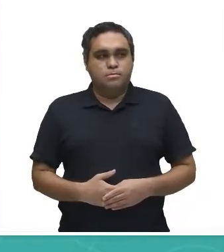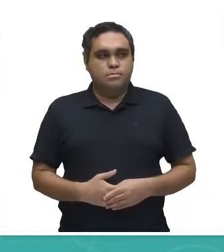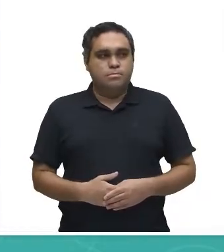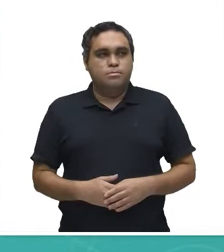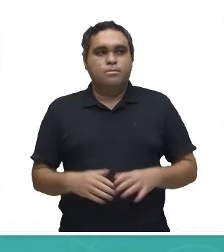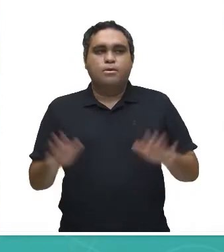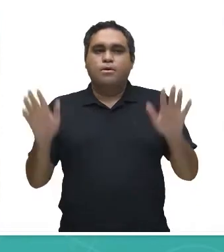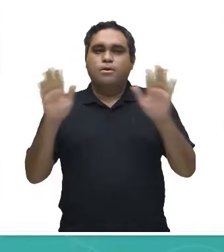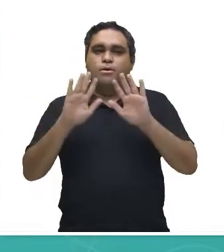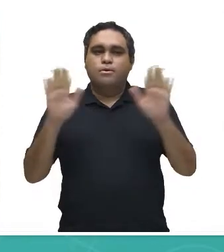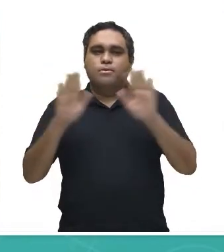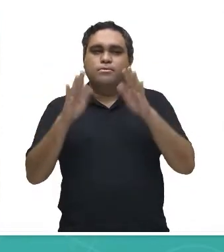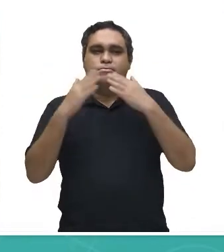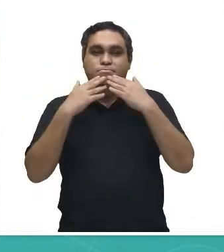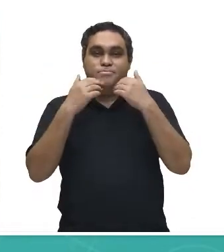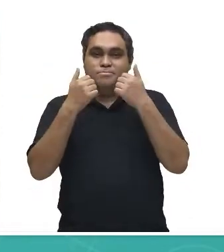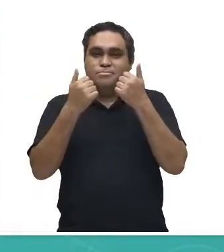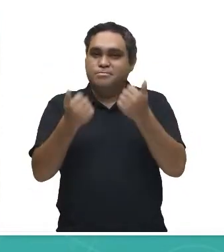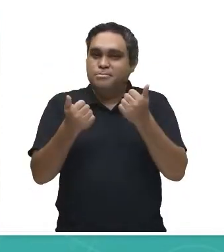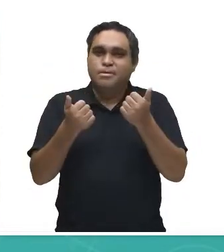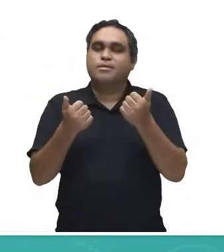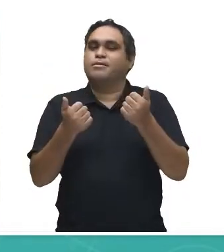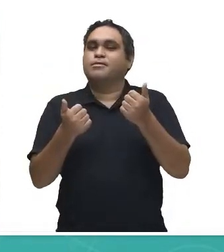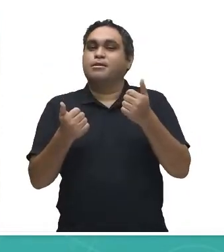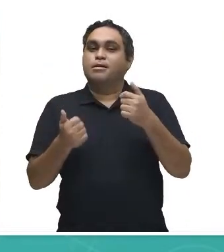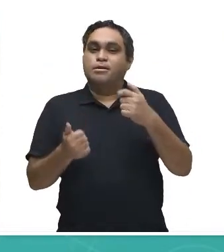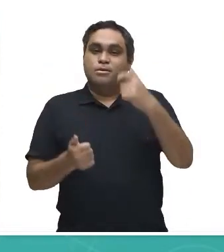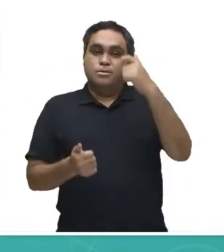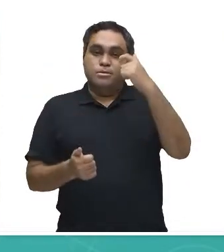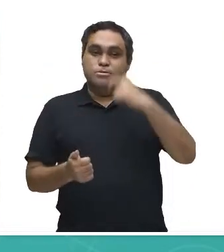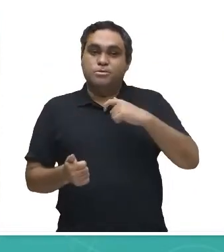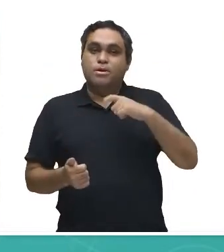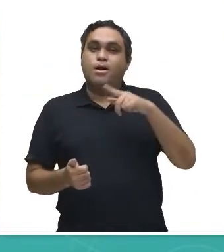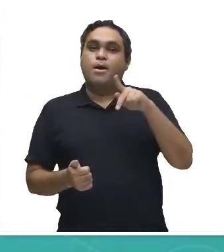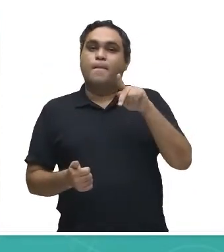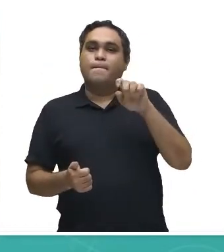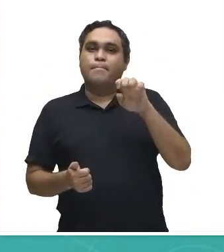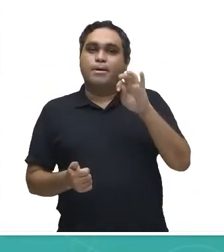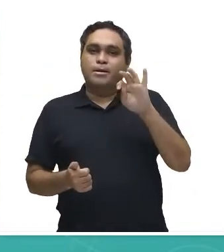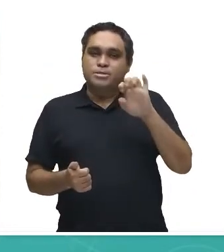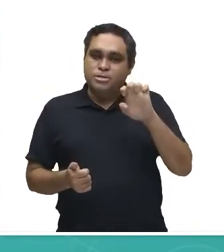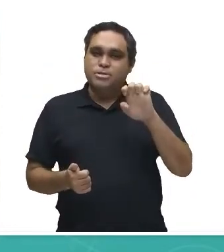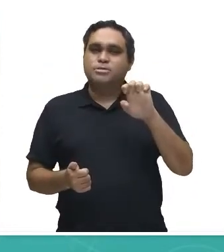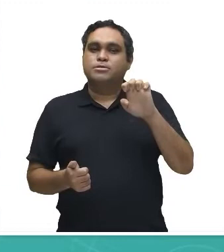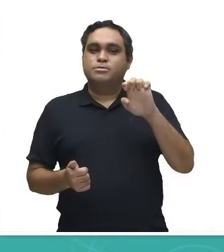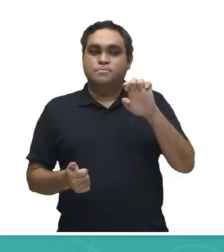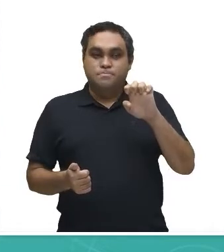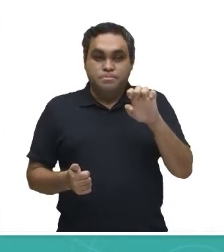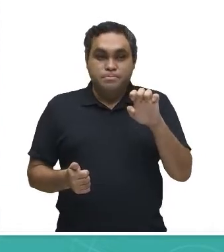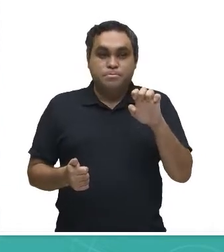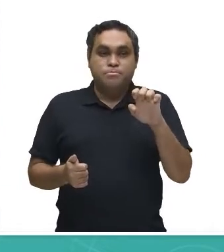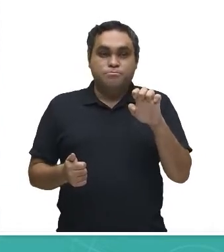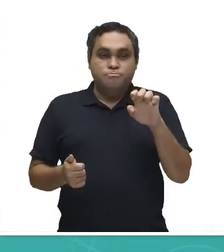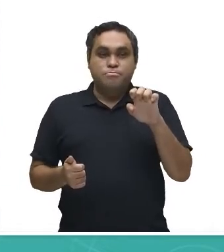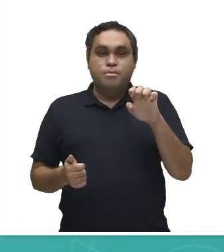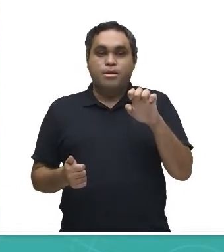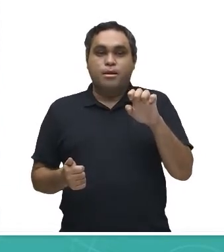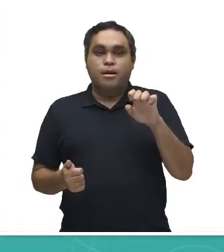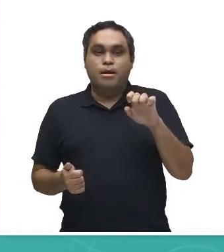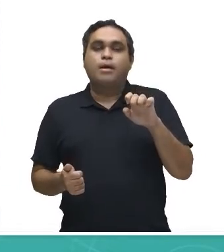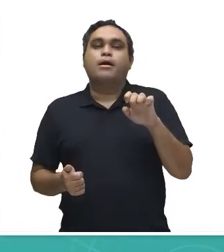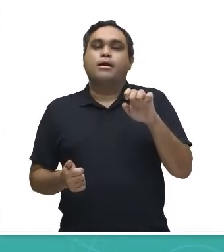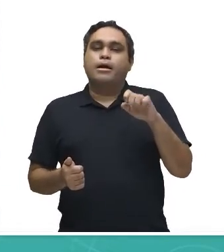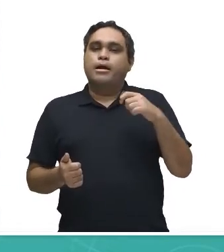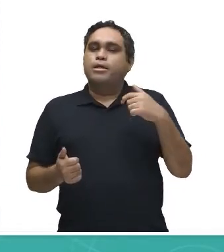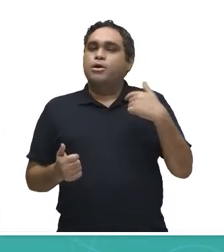Oi, minha gente, tudo bom? Estamos aqui, eu sou a professora Pet Ribeiro e nós vamos hoje iniciar as nossas atividades interativas